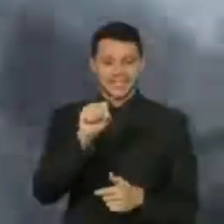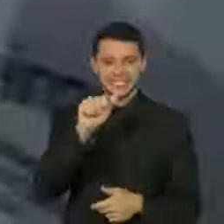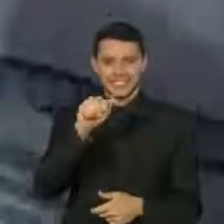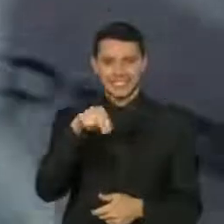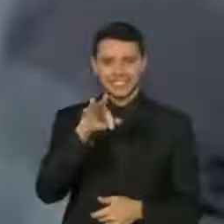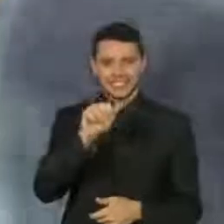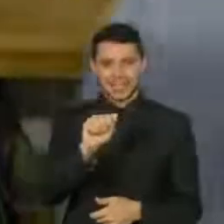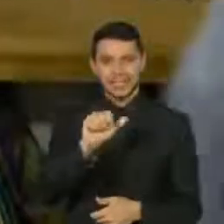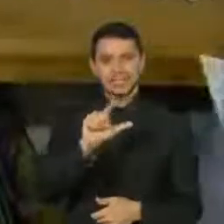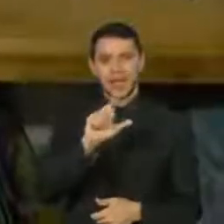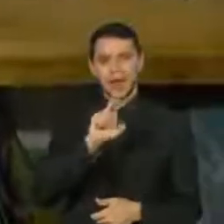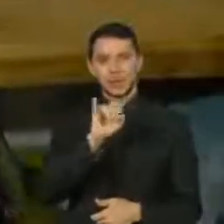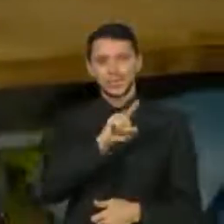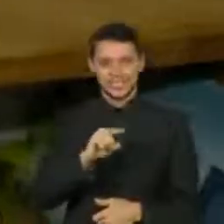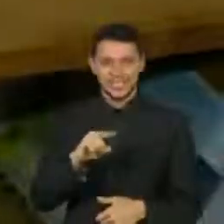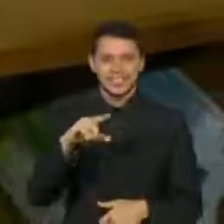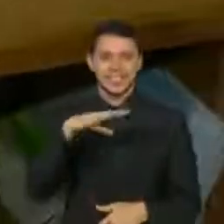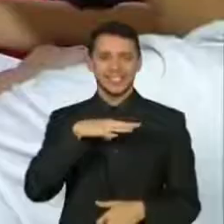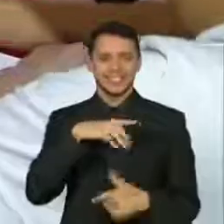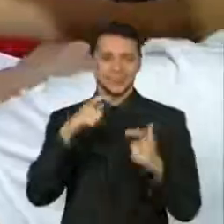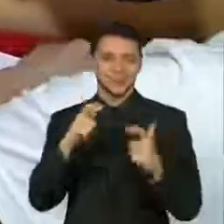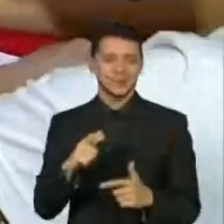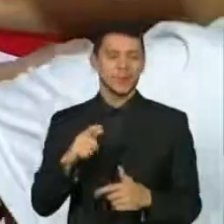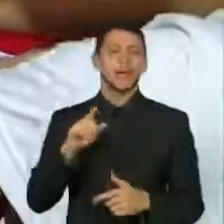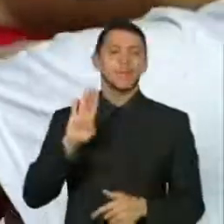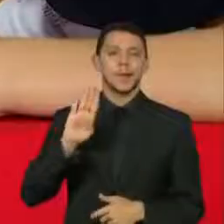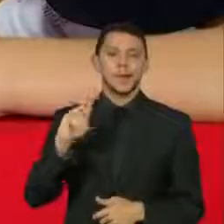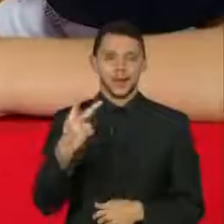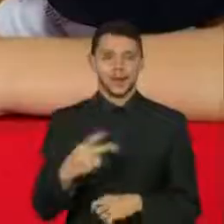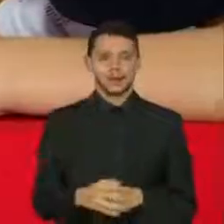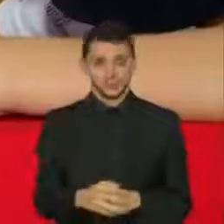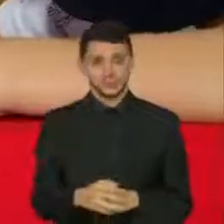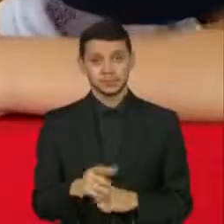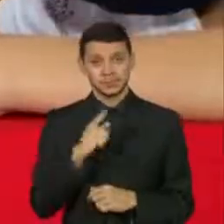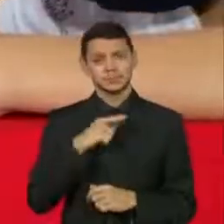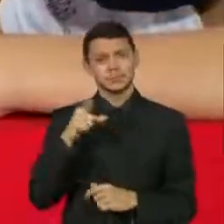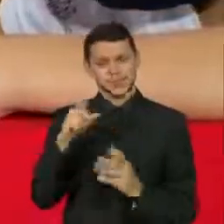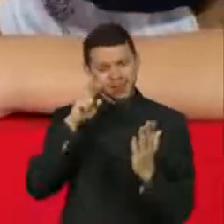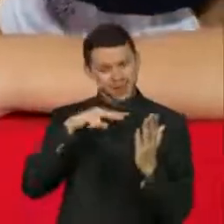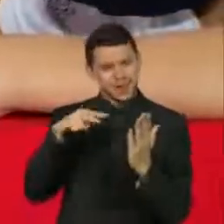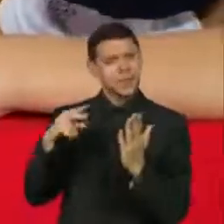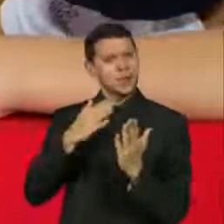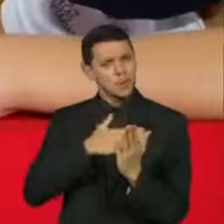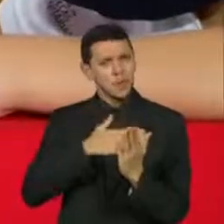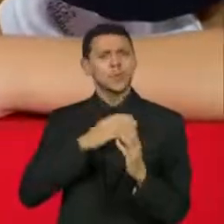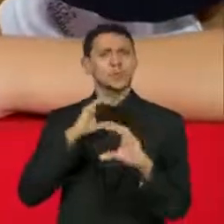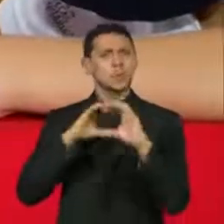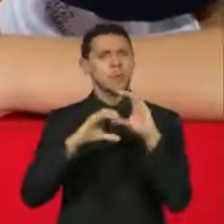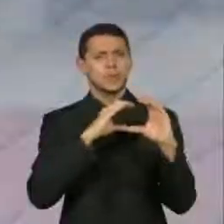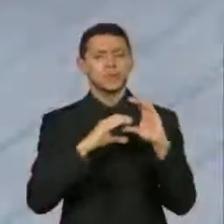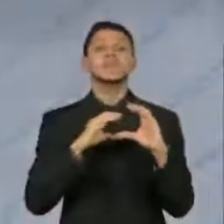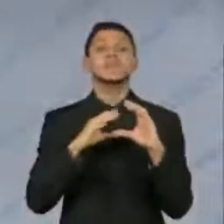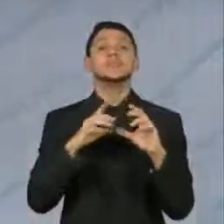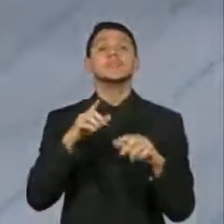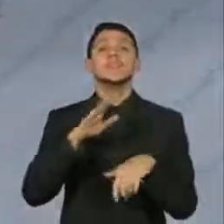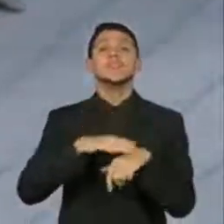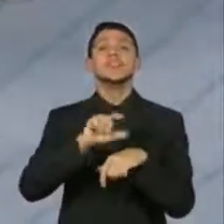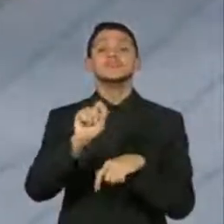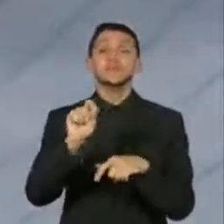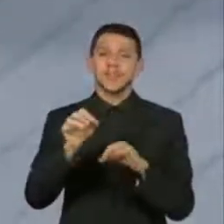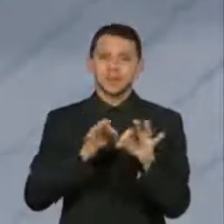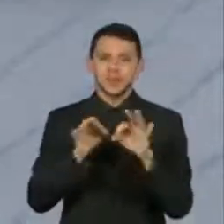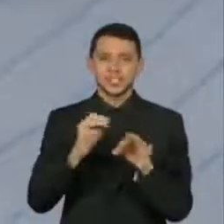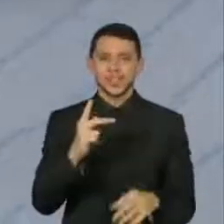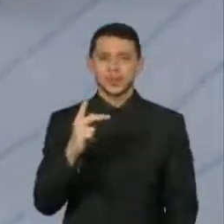lê muito, gosta de escrever, de se comunicar. E foi assim que a turma aderiu ao Pombo Correio. O projeto